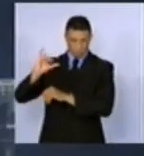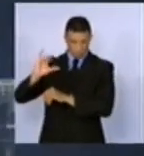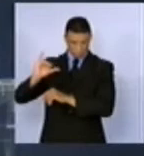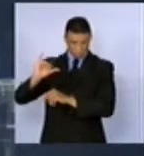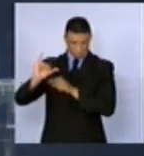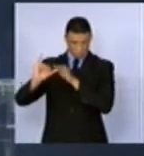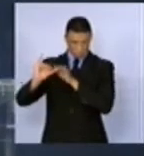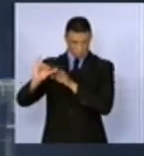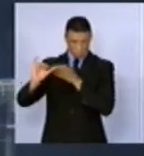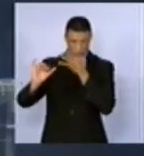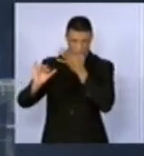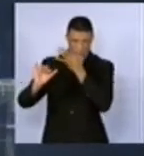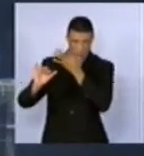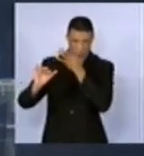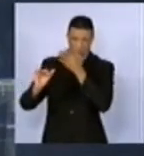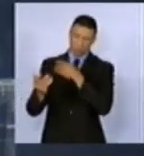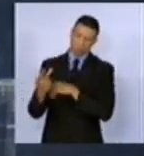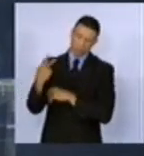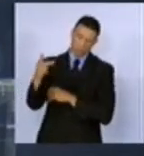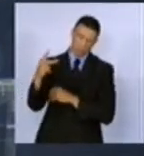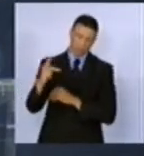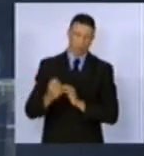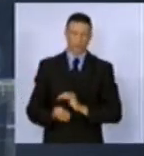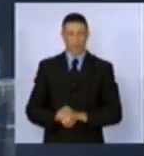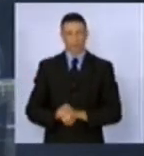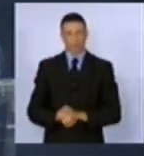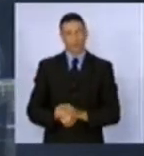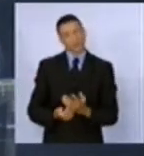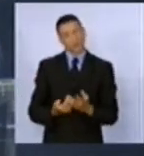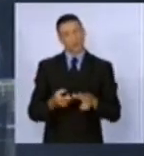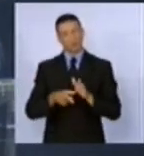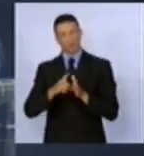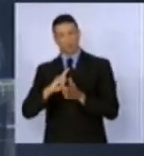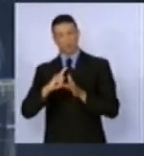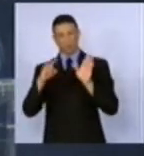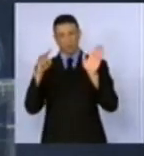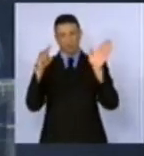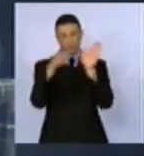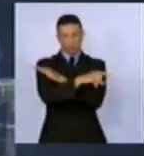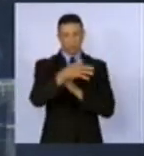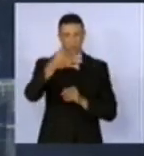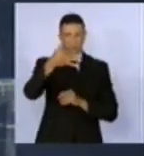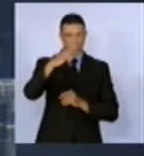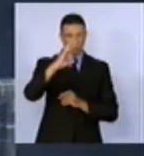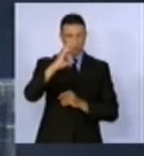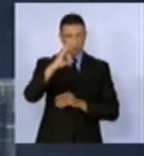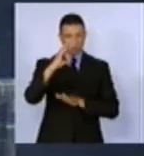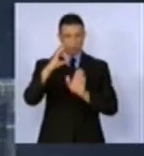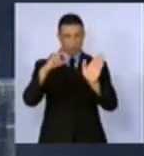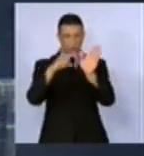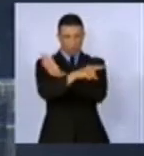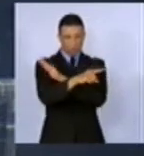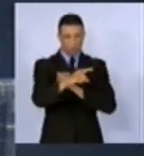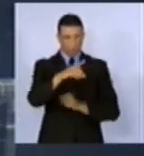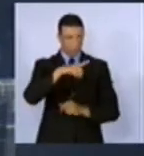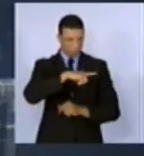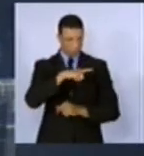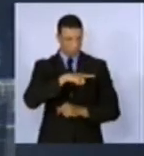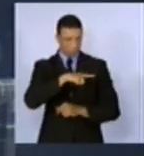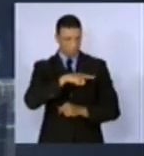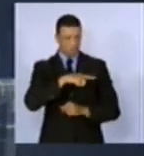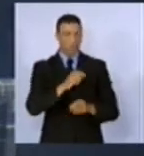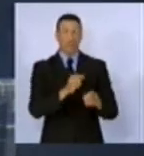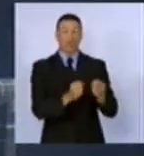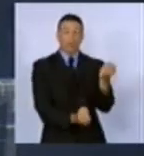posso negar isso aí então a pergunta pergunta o número dessa e a comprovação científica de que o